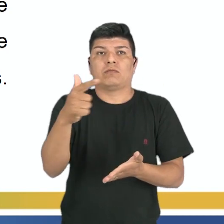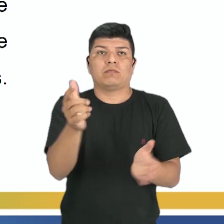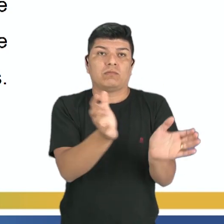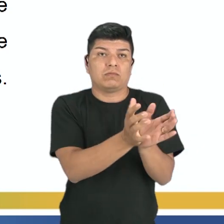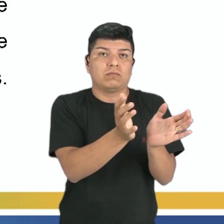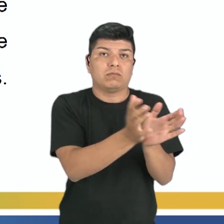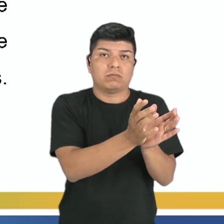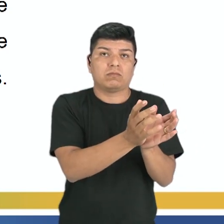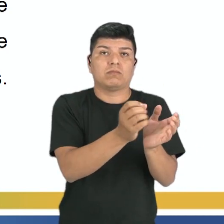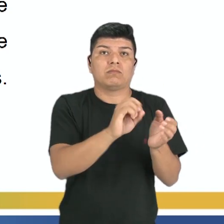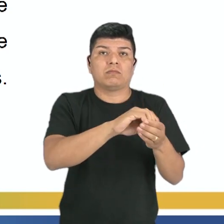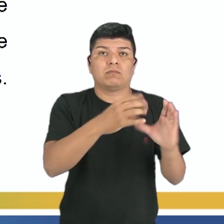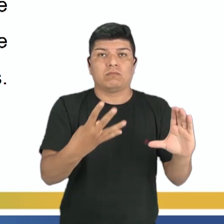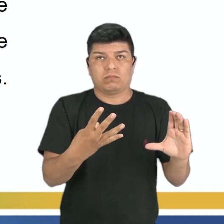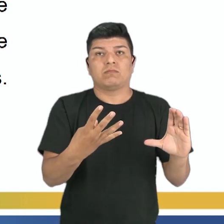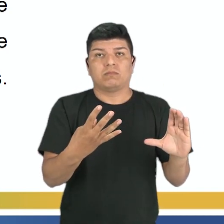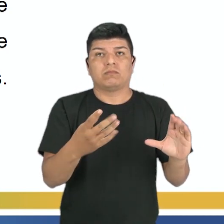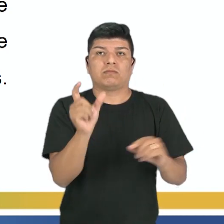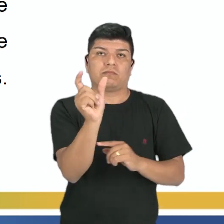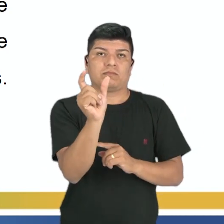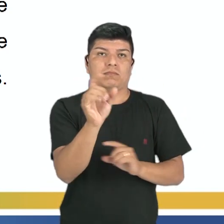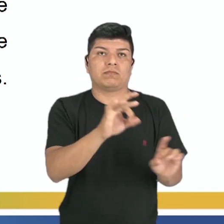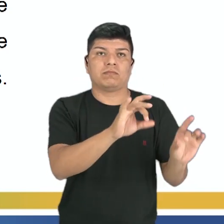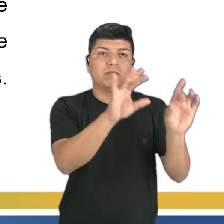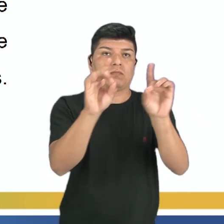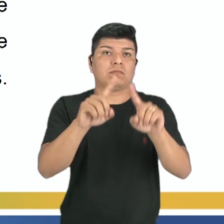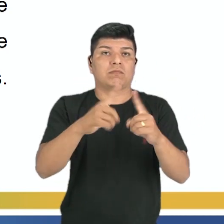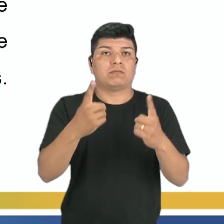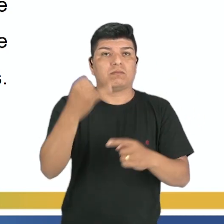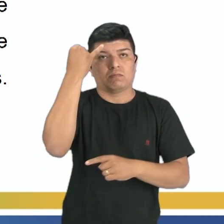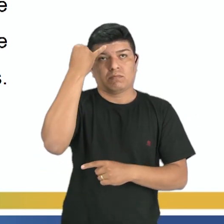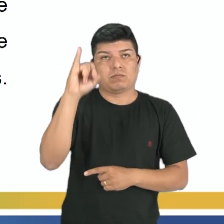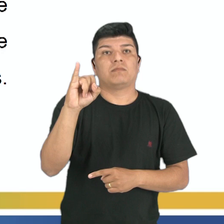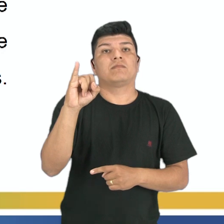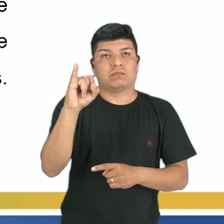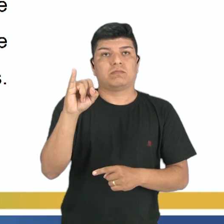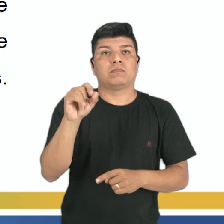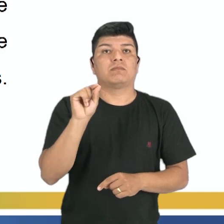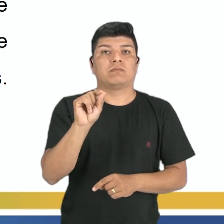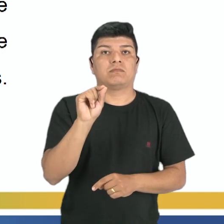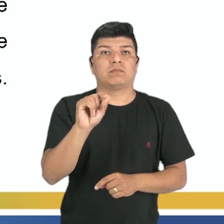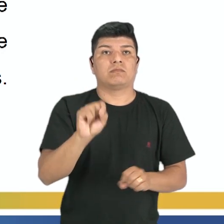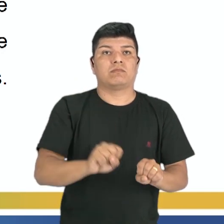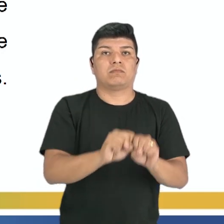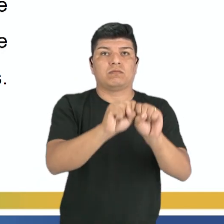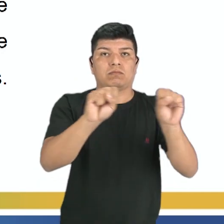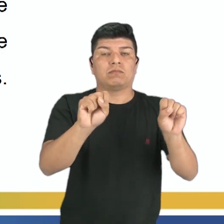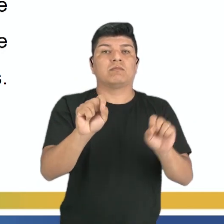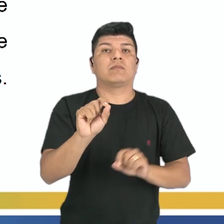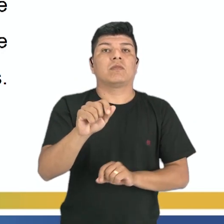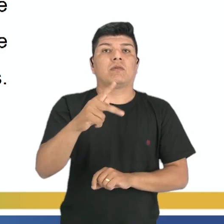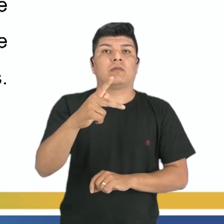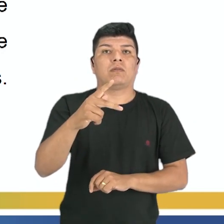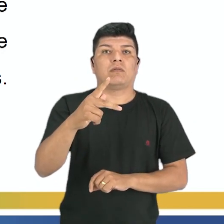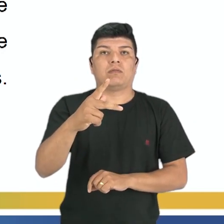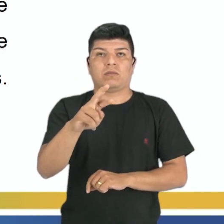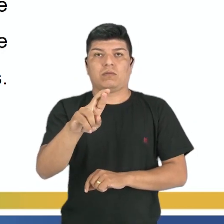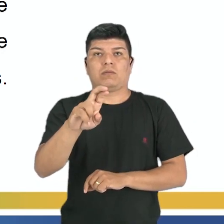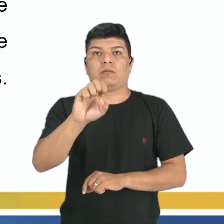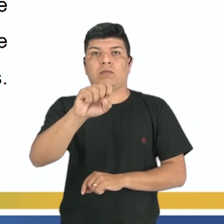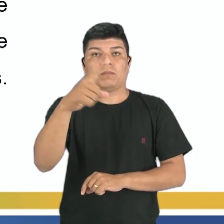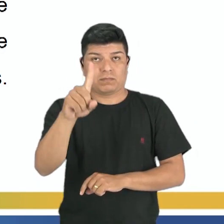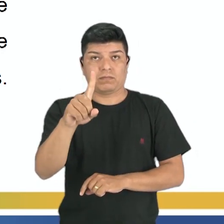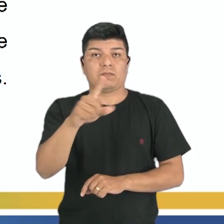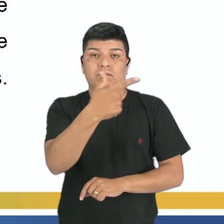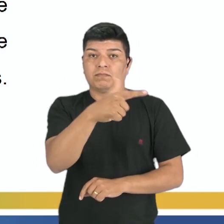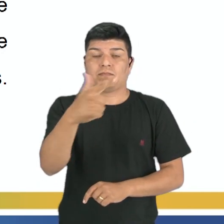conjunto de caracteres que representasse palavras específicas, mas antes ideias, muitos consideram esse sistema como preliminar, ou seja, alguns consideram que eles não tinham